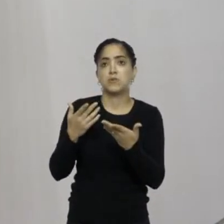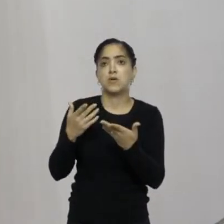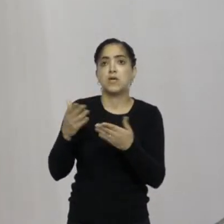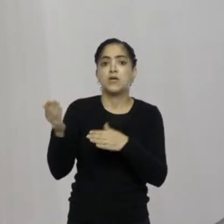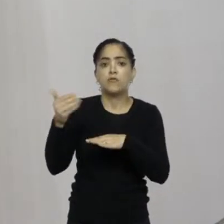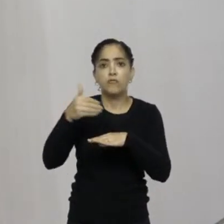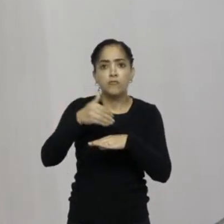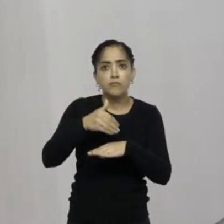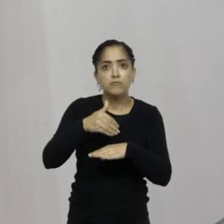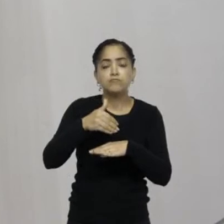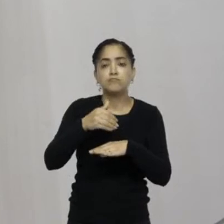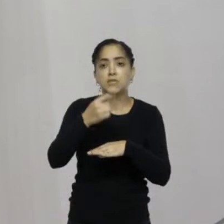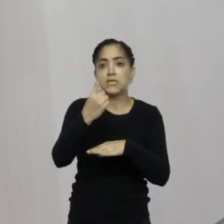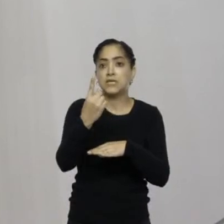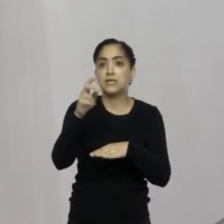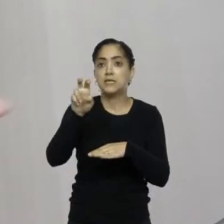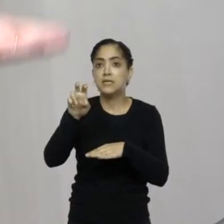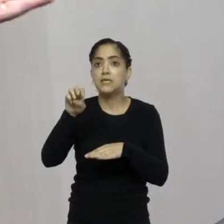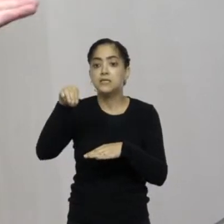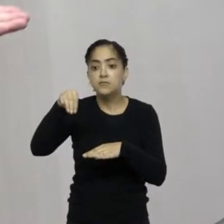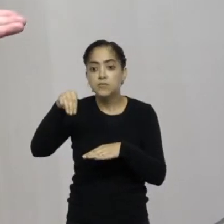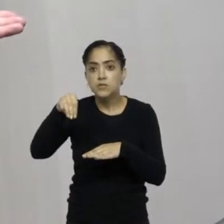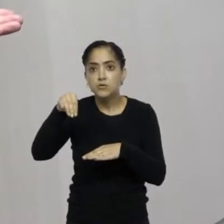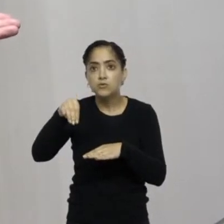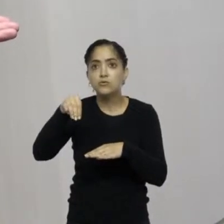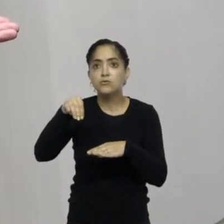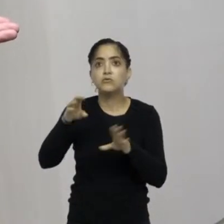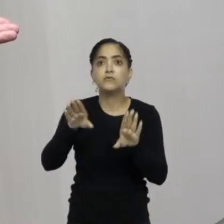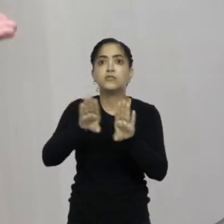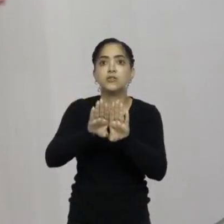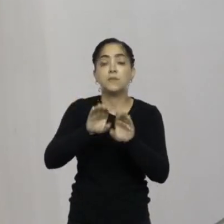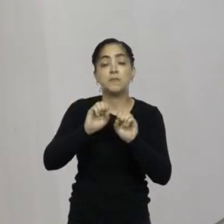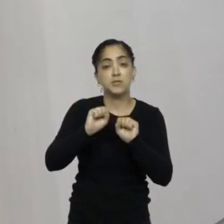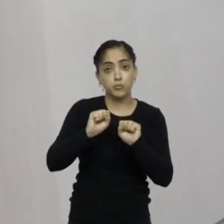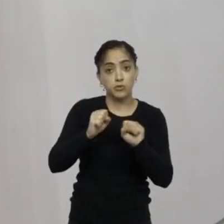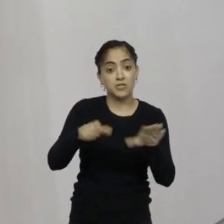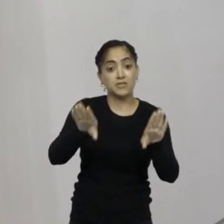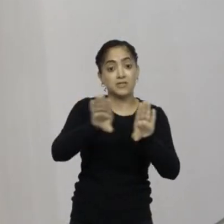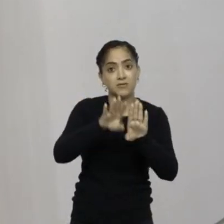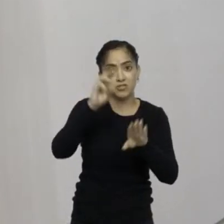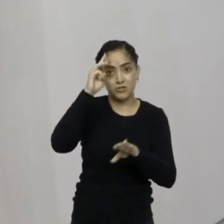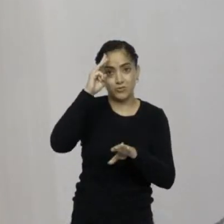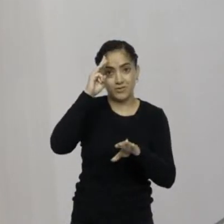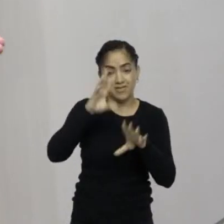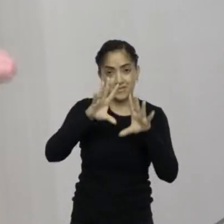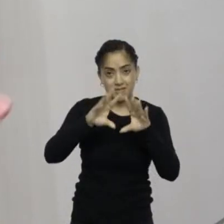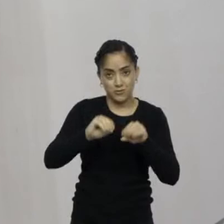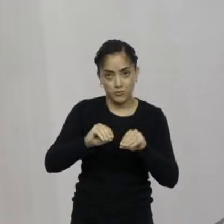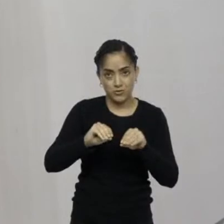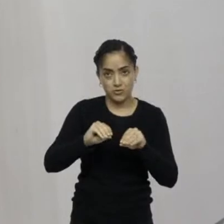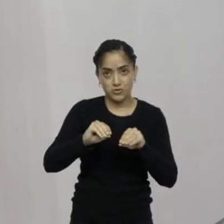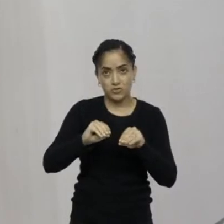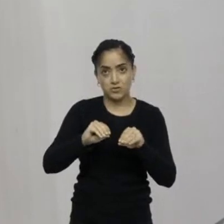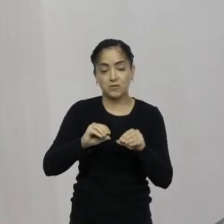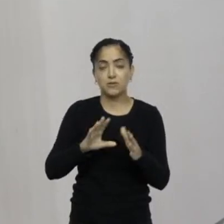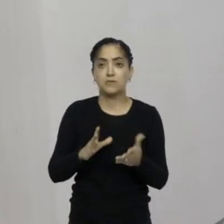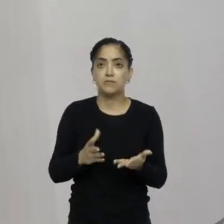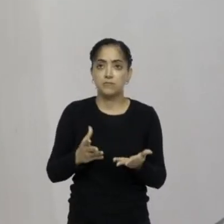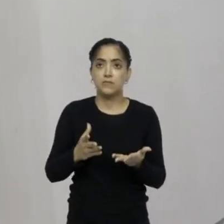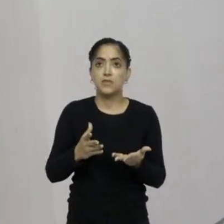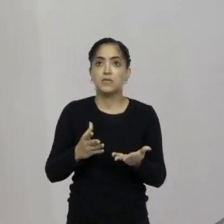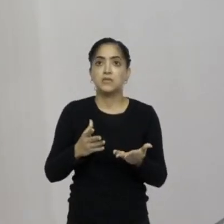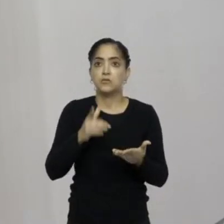minutos fecharam. Poderia ter fechado terça-noite a barragem. Já era tarde. Né? Tivemos